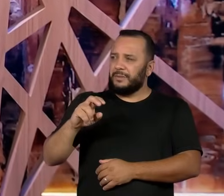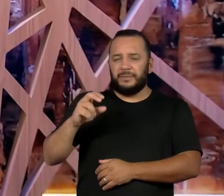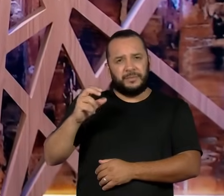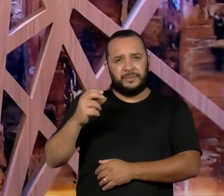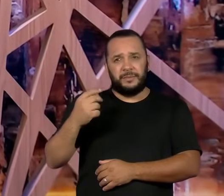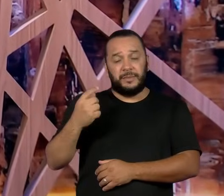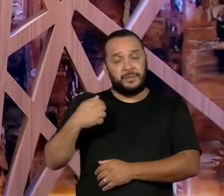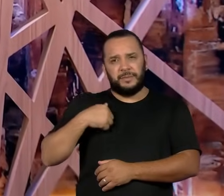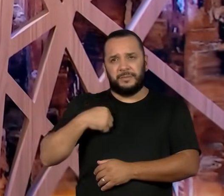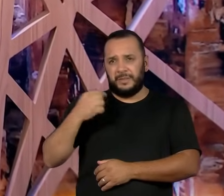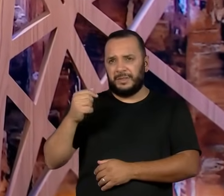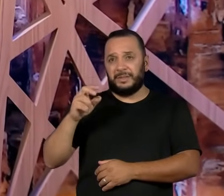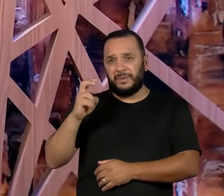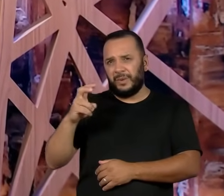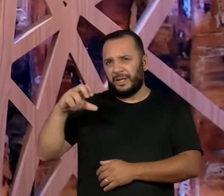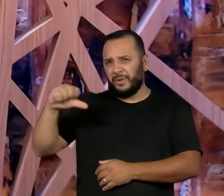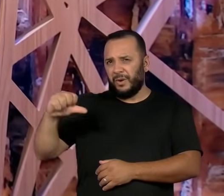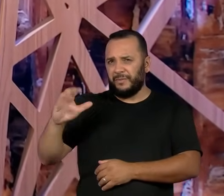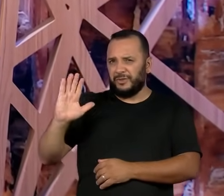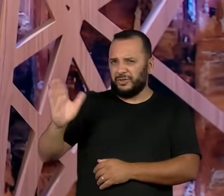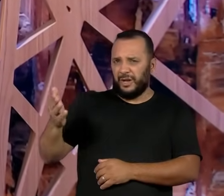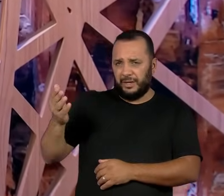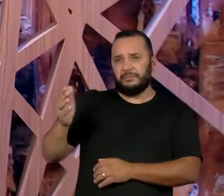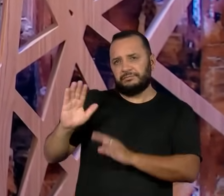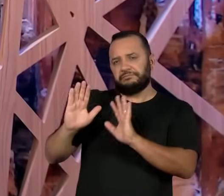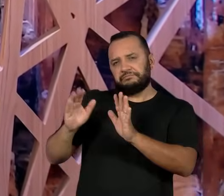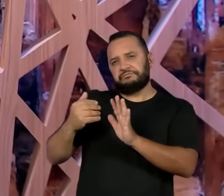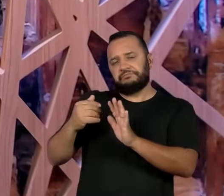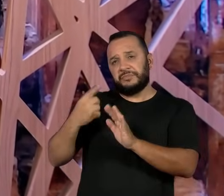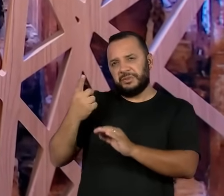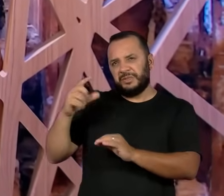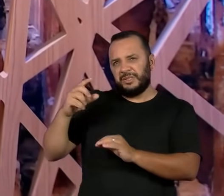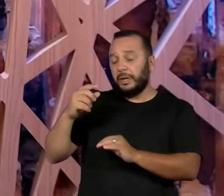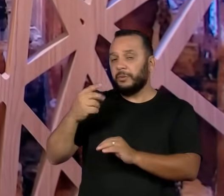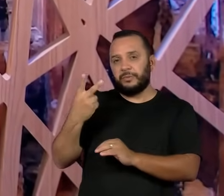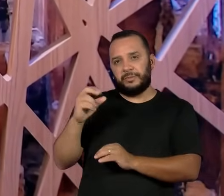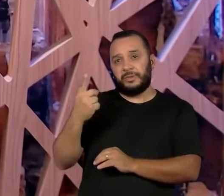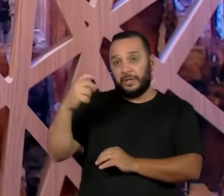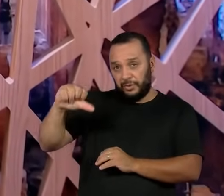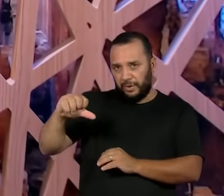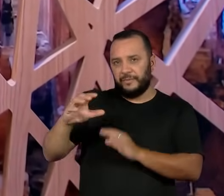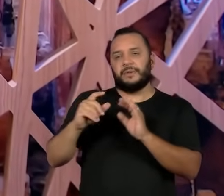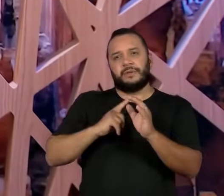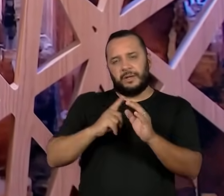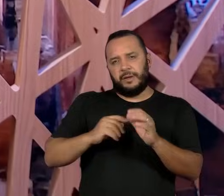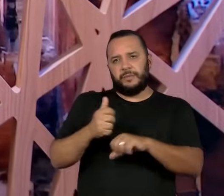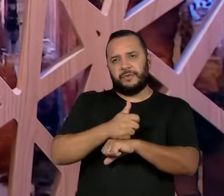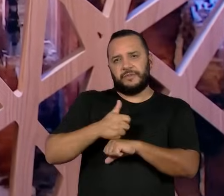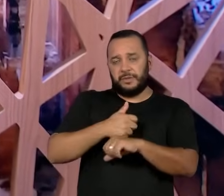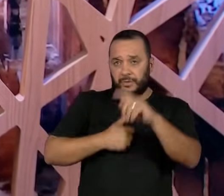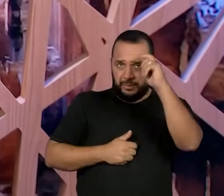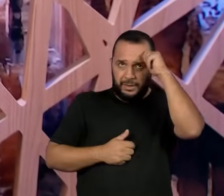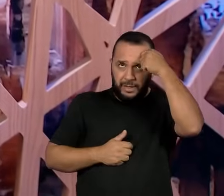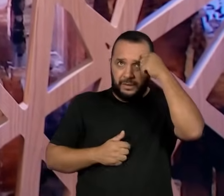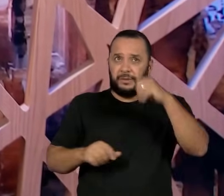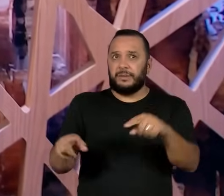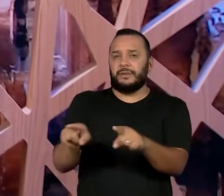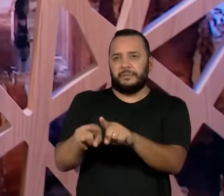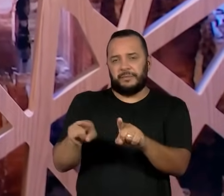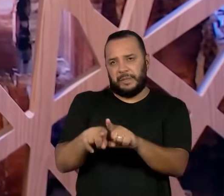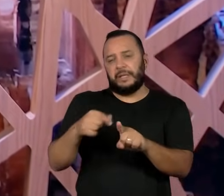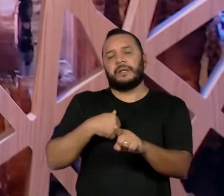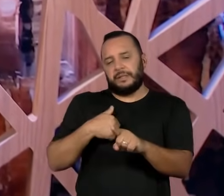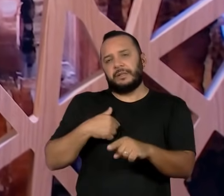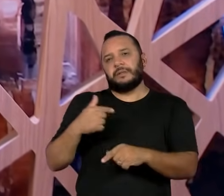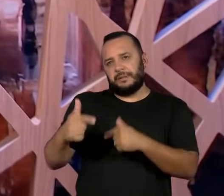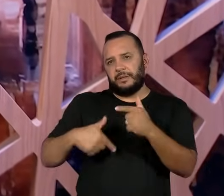tem a missão de promover oportunidades para profissionais negros em diversas posições de cinema, audiovisual também, mas na prática a gente trabalha mais com